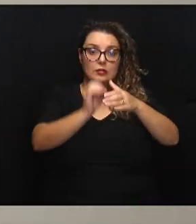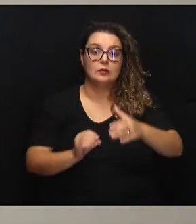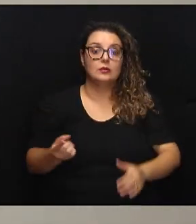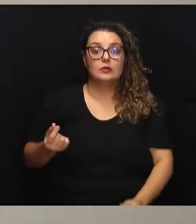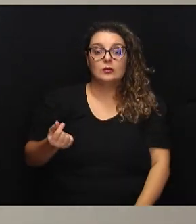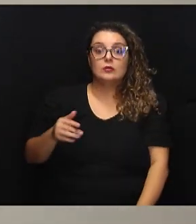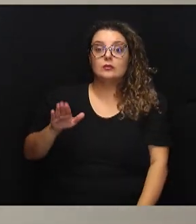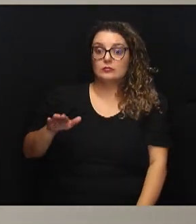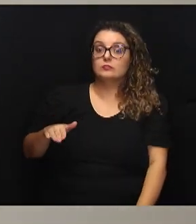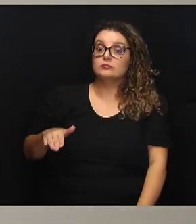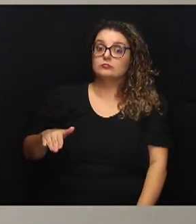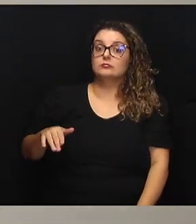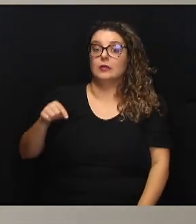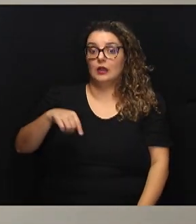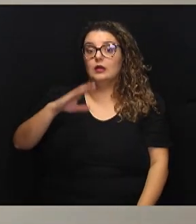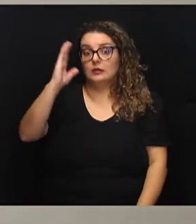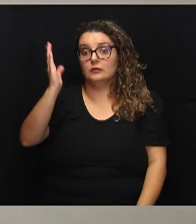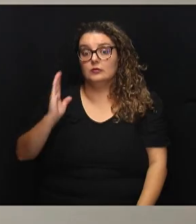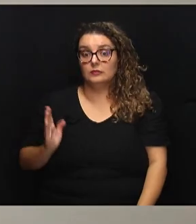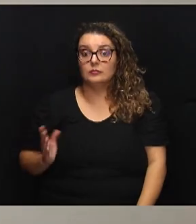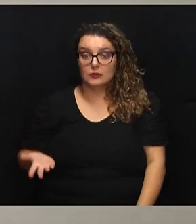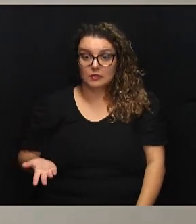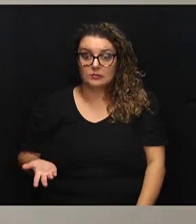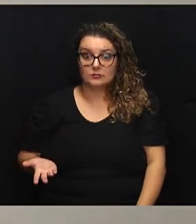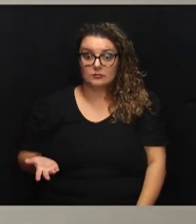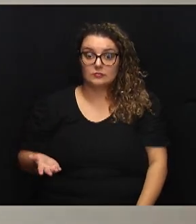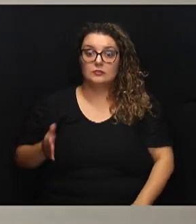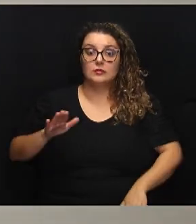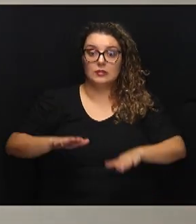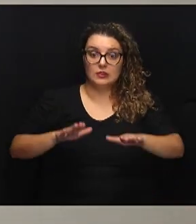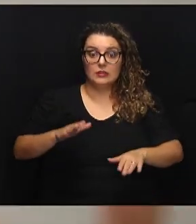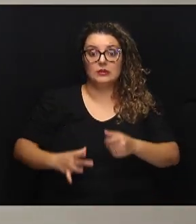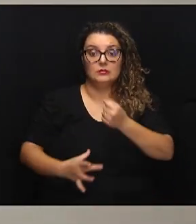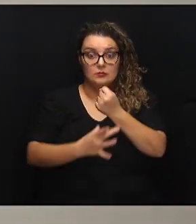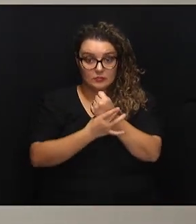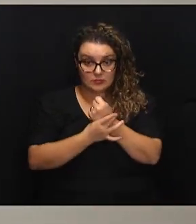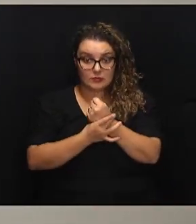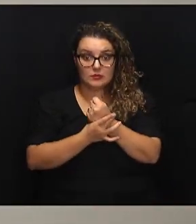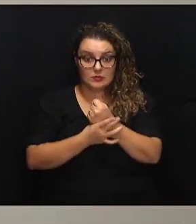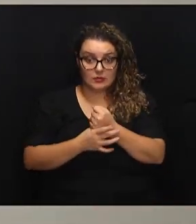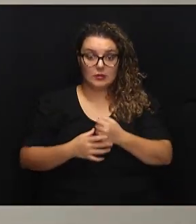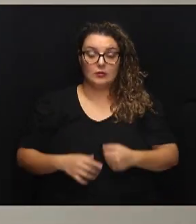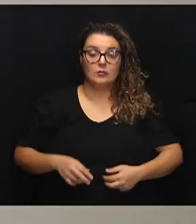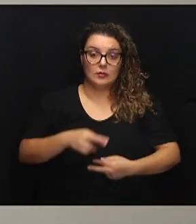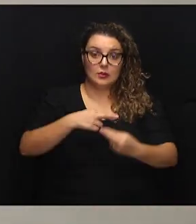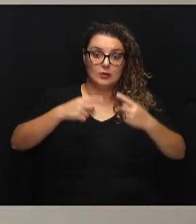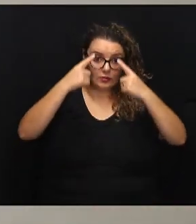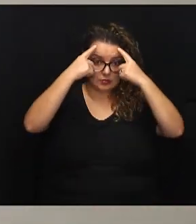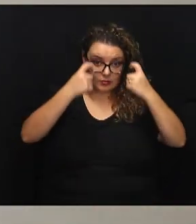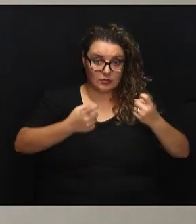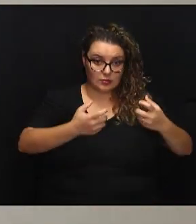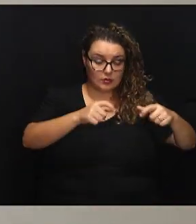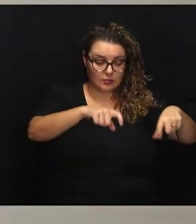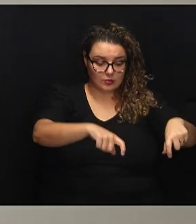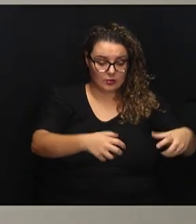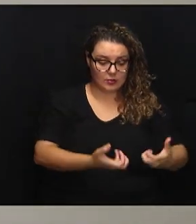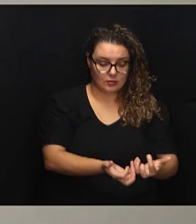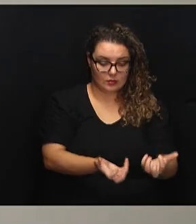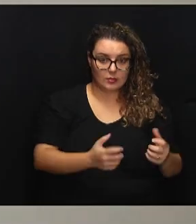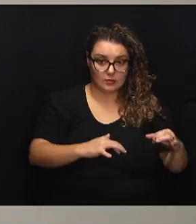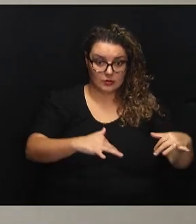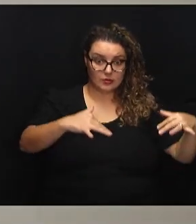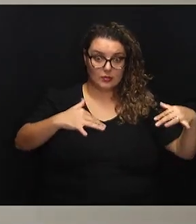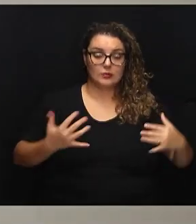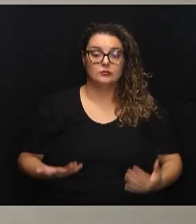mais barato aqui no Brasil, né? E às vezes até mais seguro também por conta da violência nos estádios de futebol. Então, às vezes